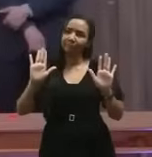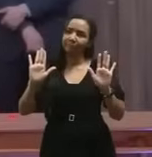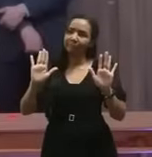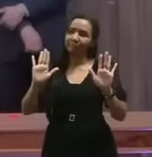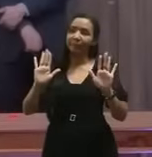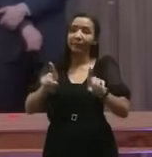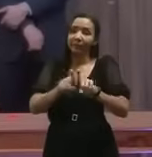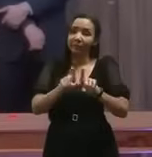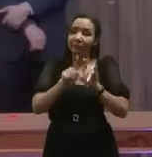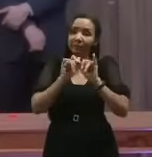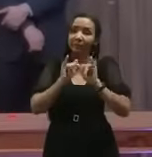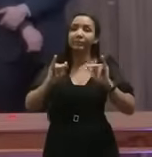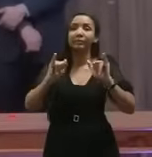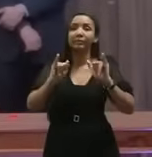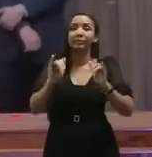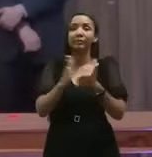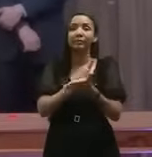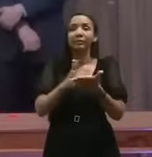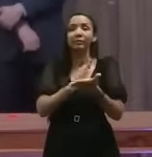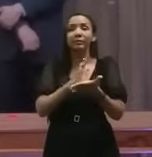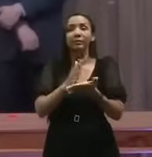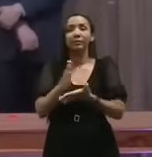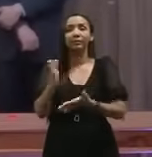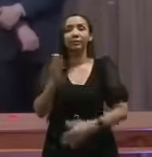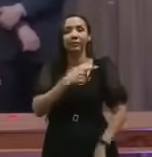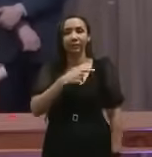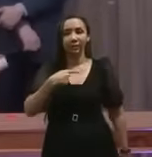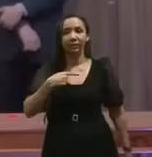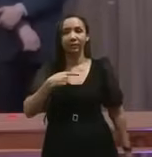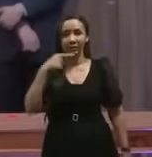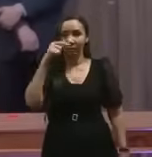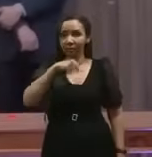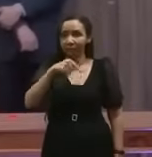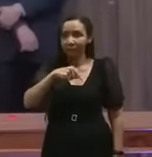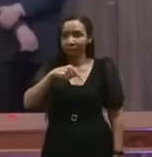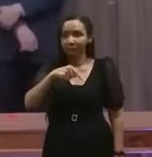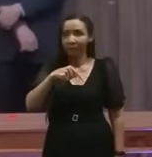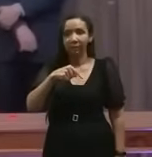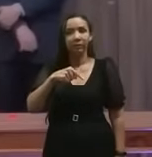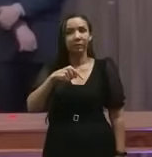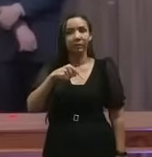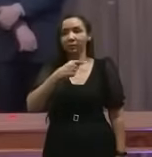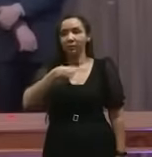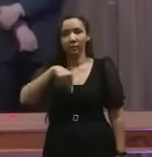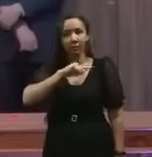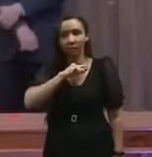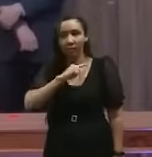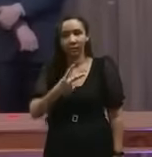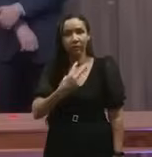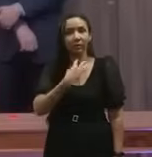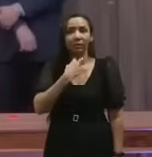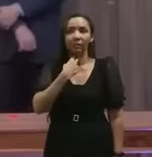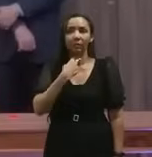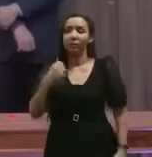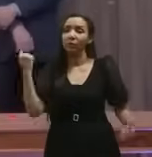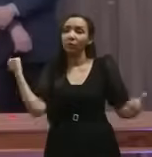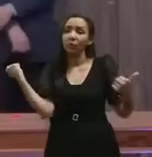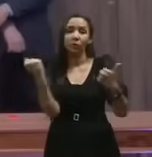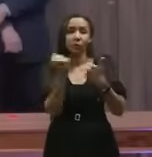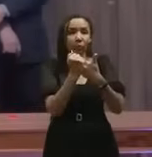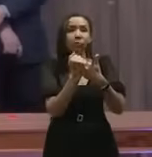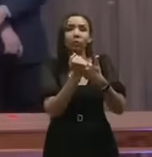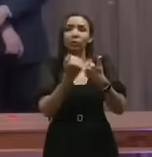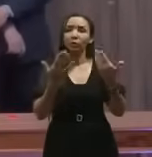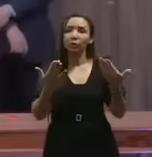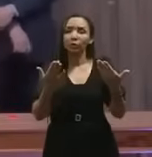pregação por nada na igreja não substitua o púlpito e a bíblia